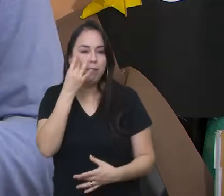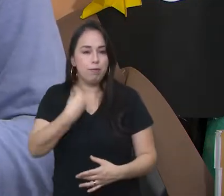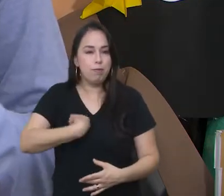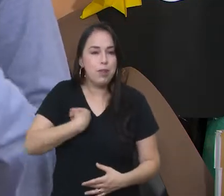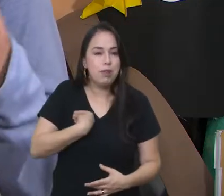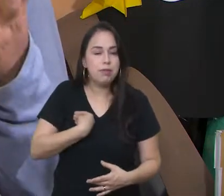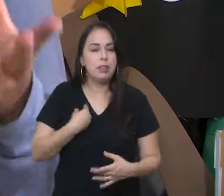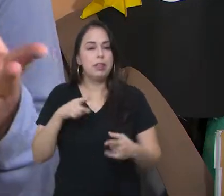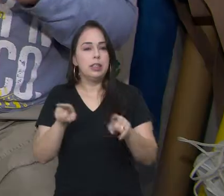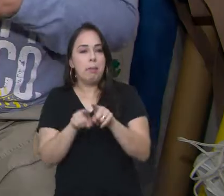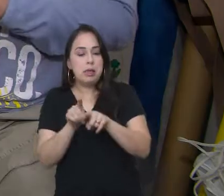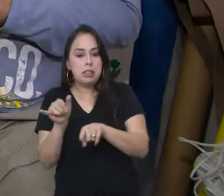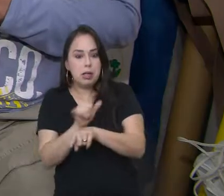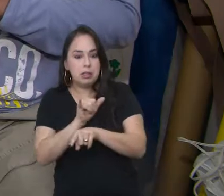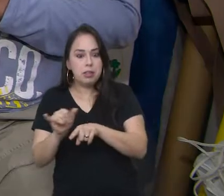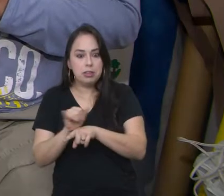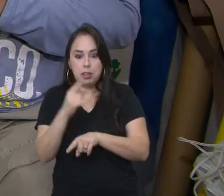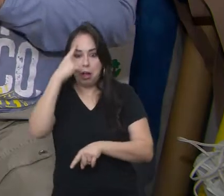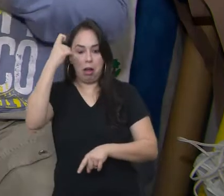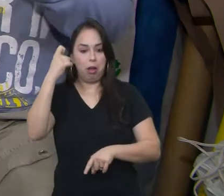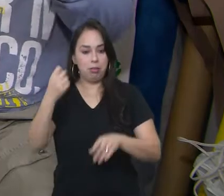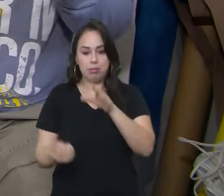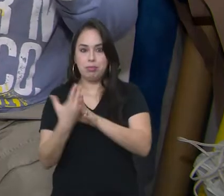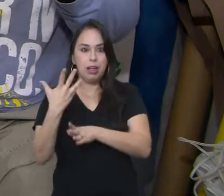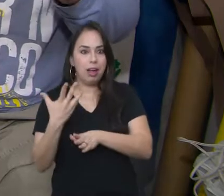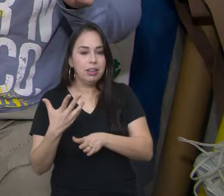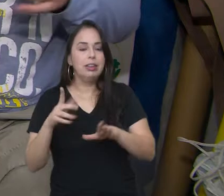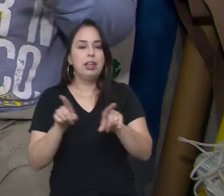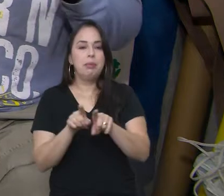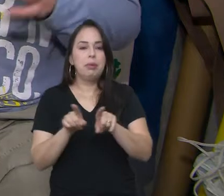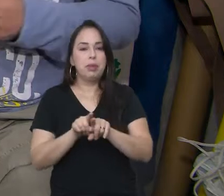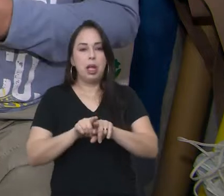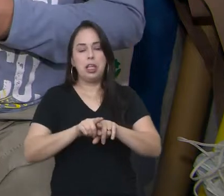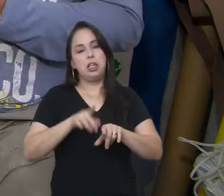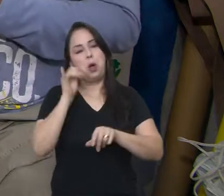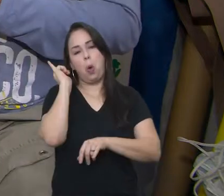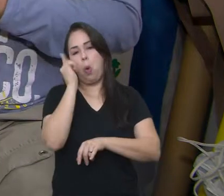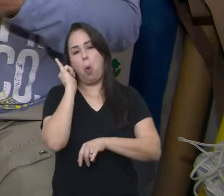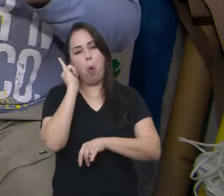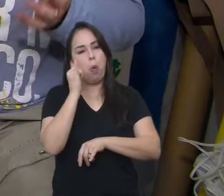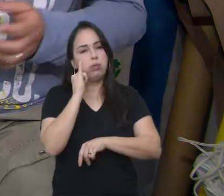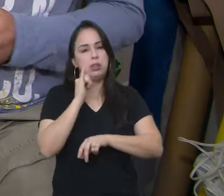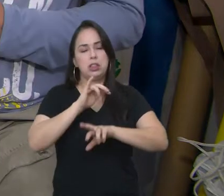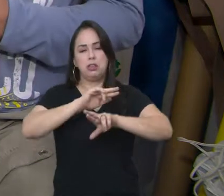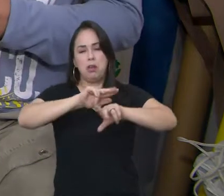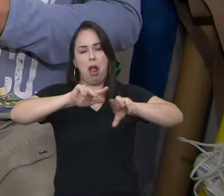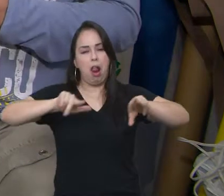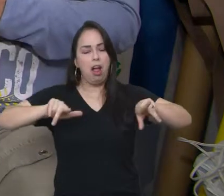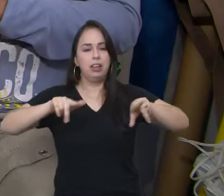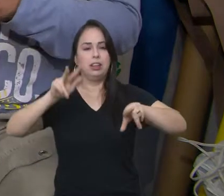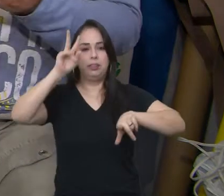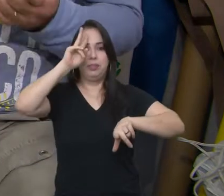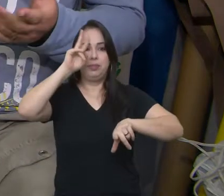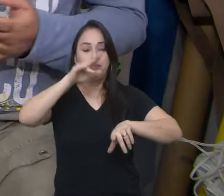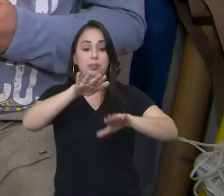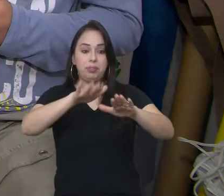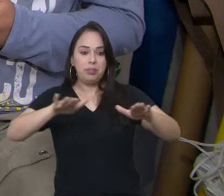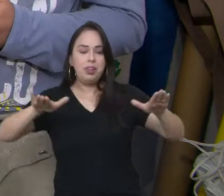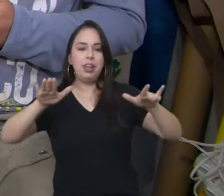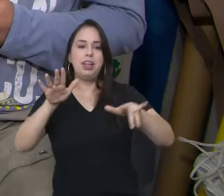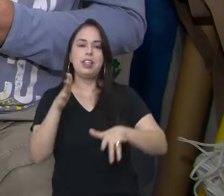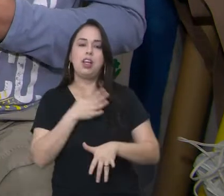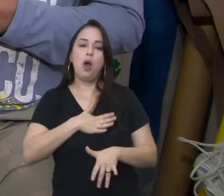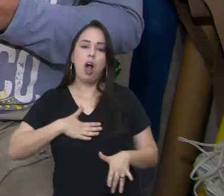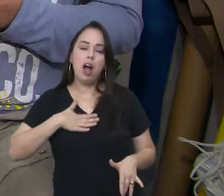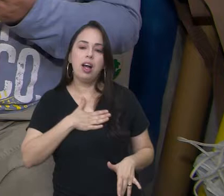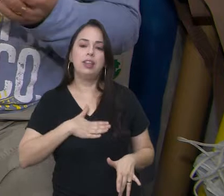improviso. Então isso ajuda bastante. E a gente conta diversas histórias, né? O pessoal gosta, tem gostado